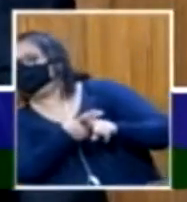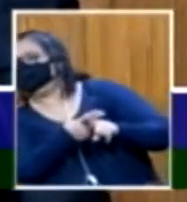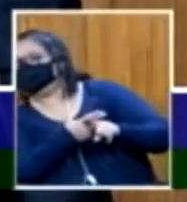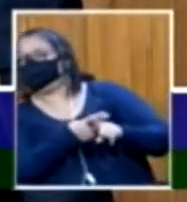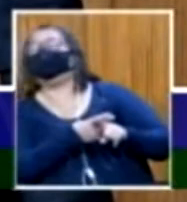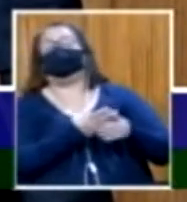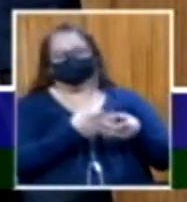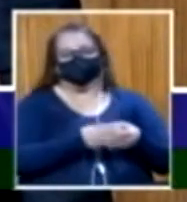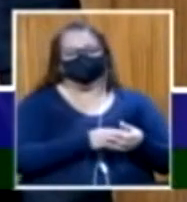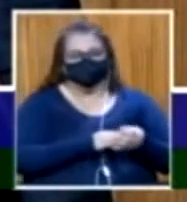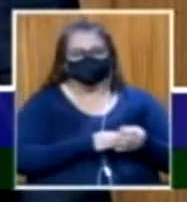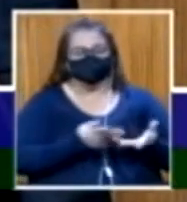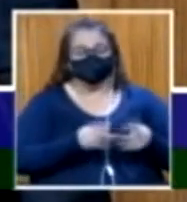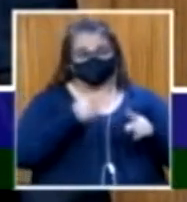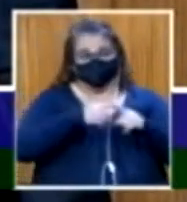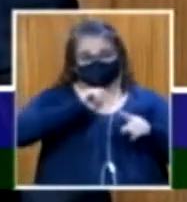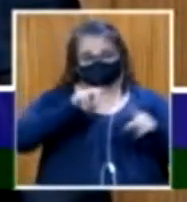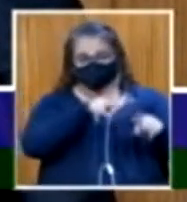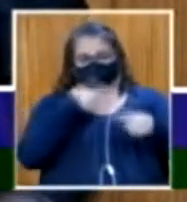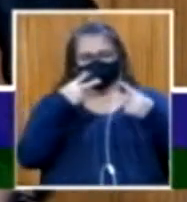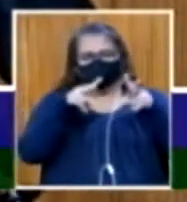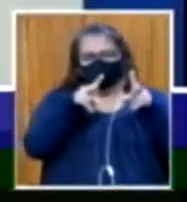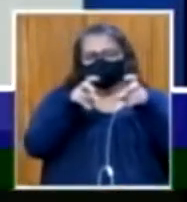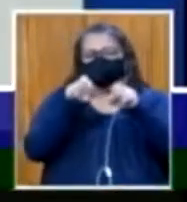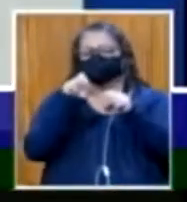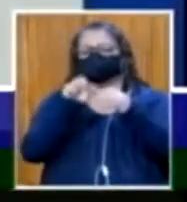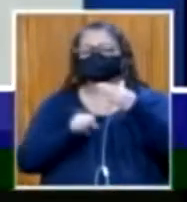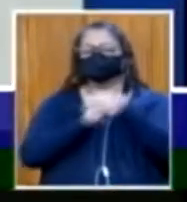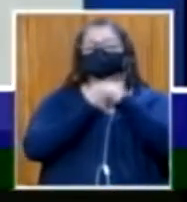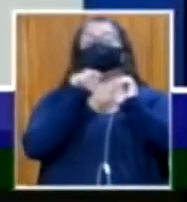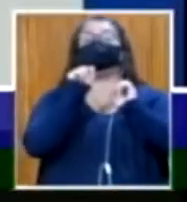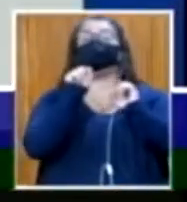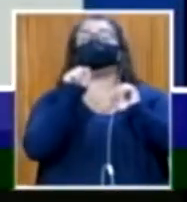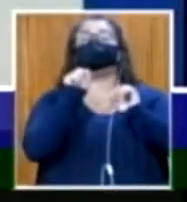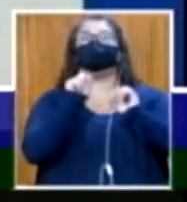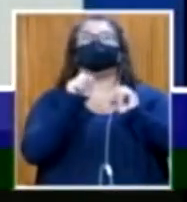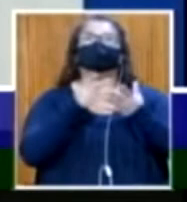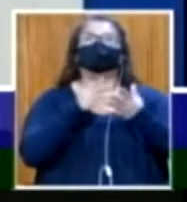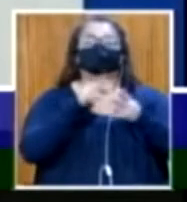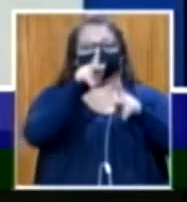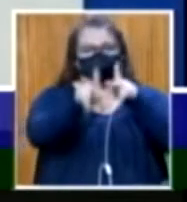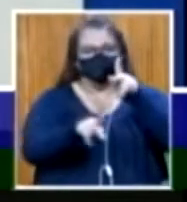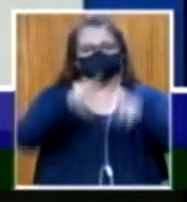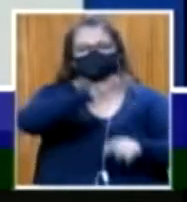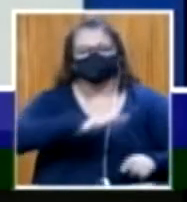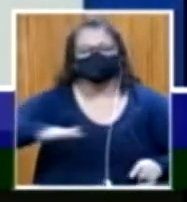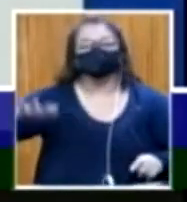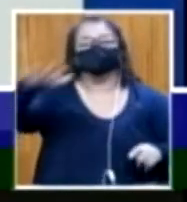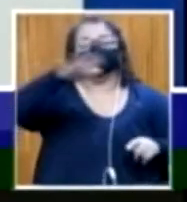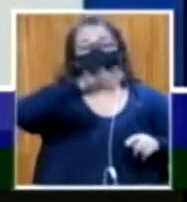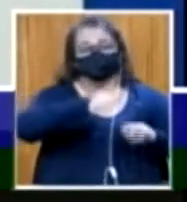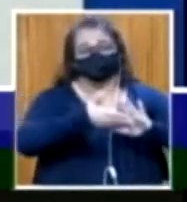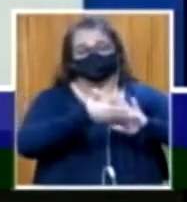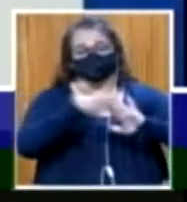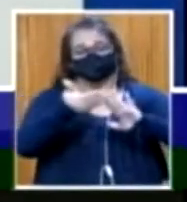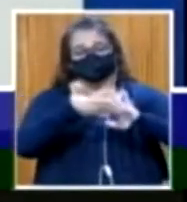infelizmente, aos nossos olhos, o impacto para a população em geral